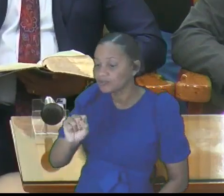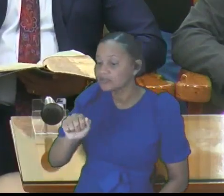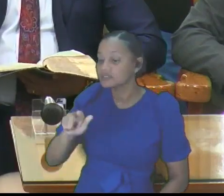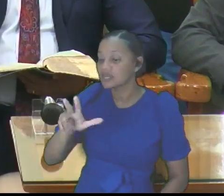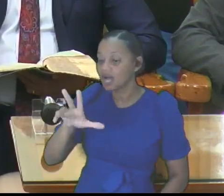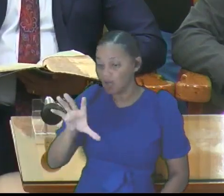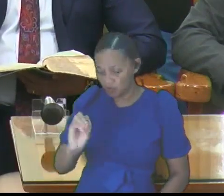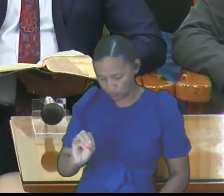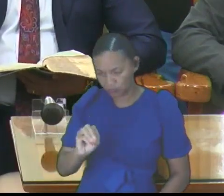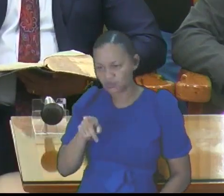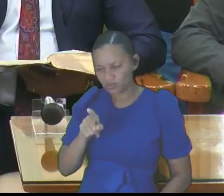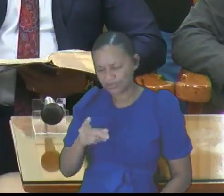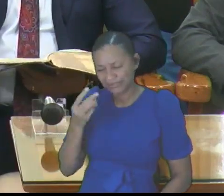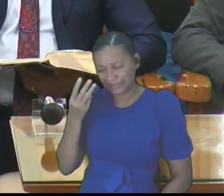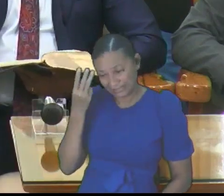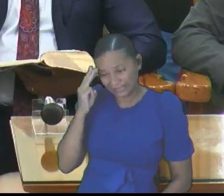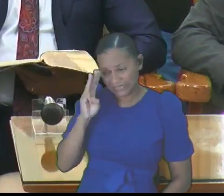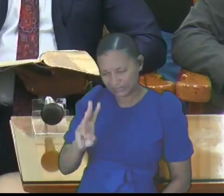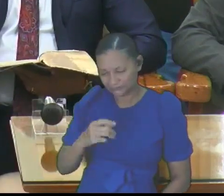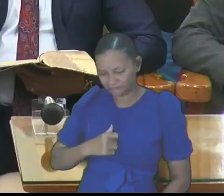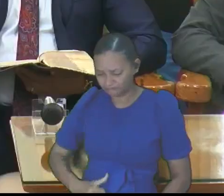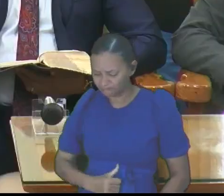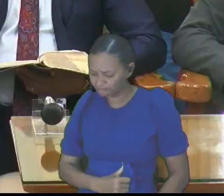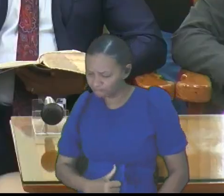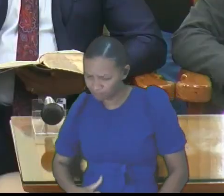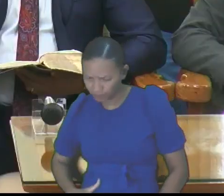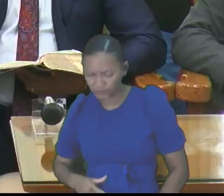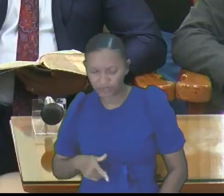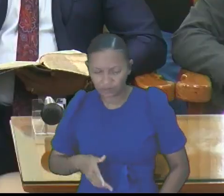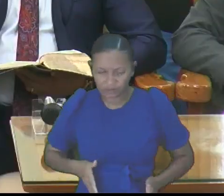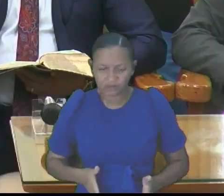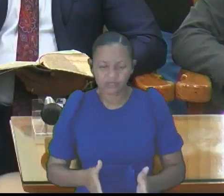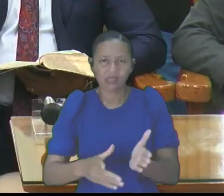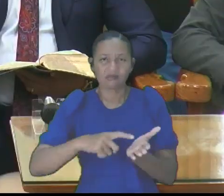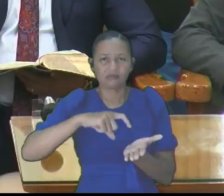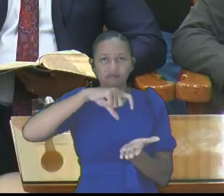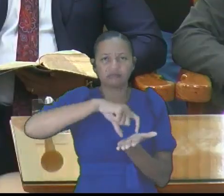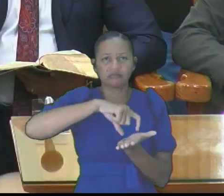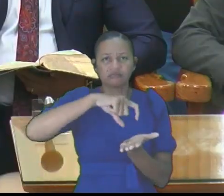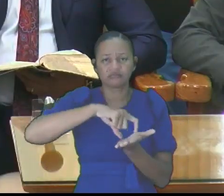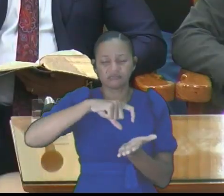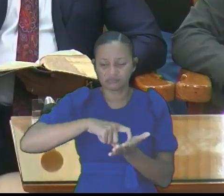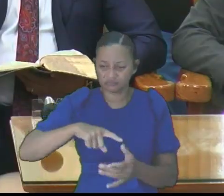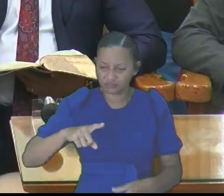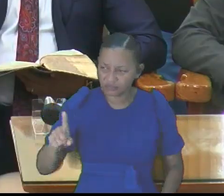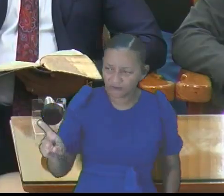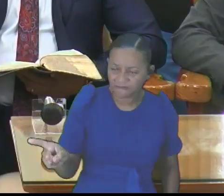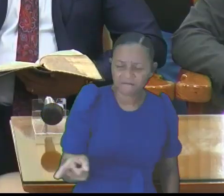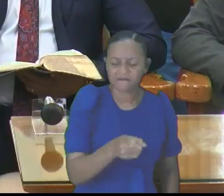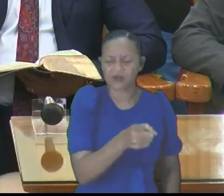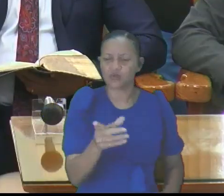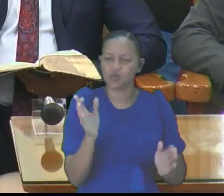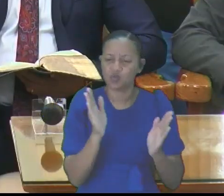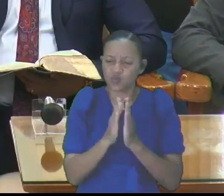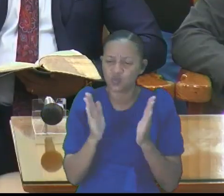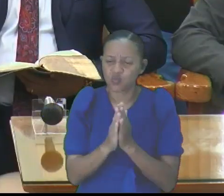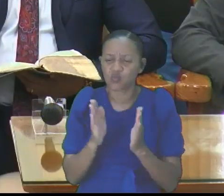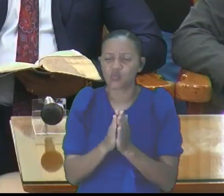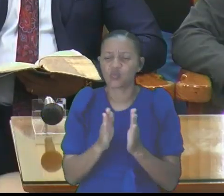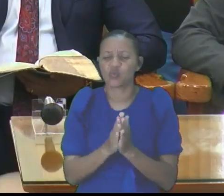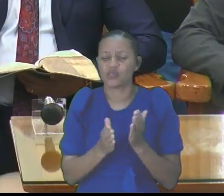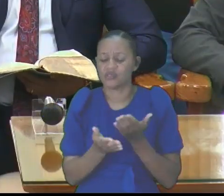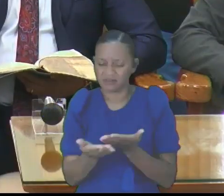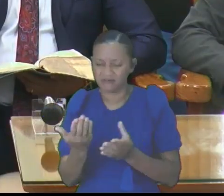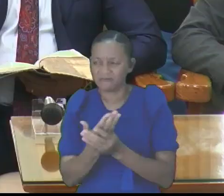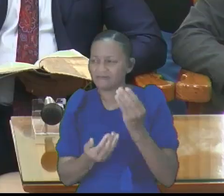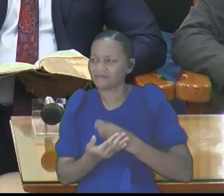dias jejuando. Eu apareci para ele no caminho de Damasco. Vá lá, ore por ele, coloque a mão